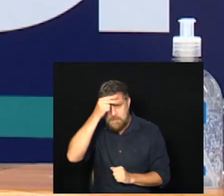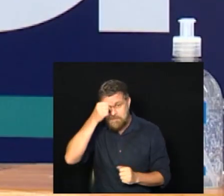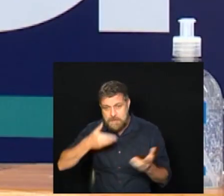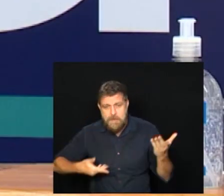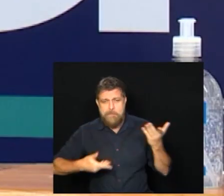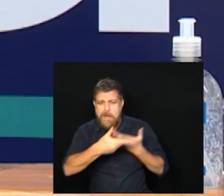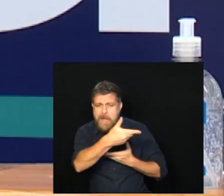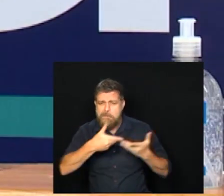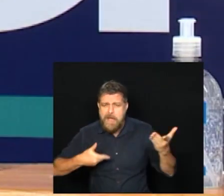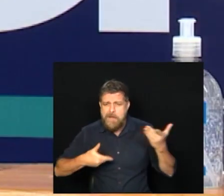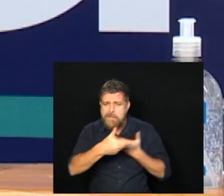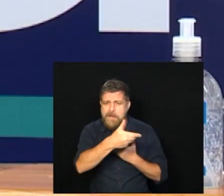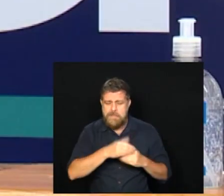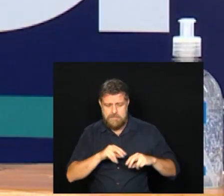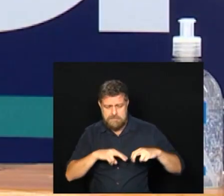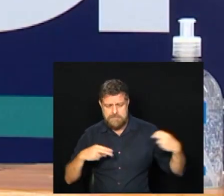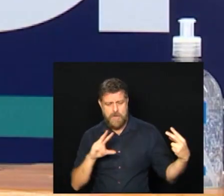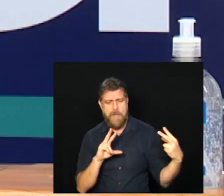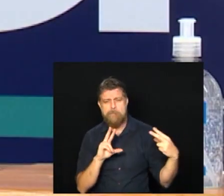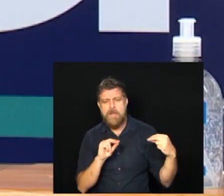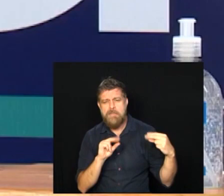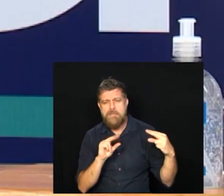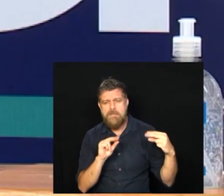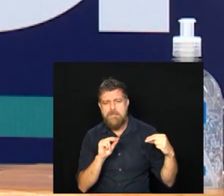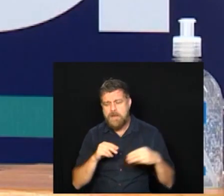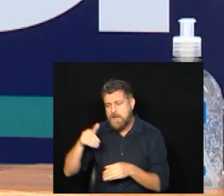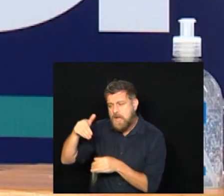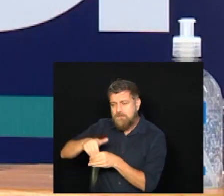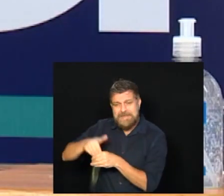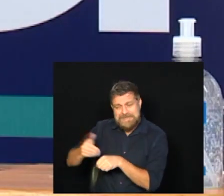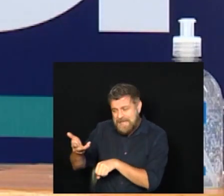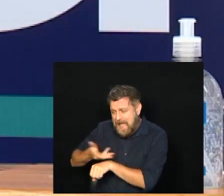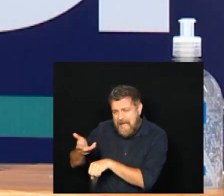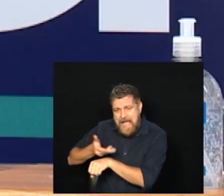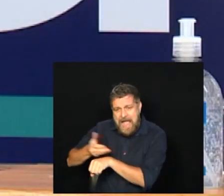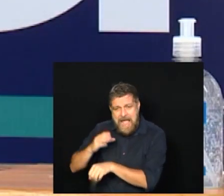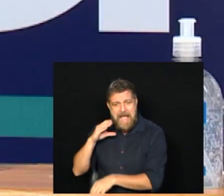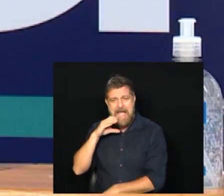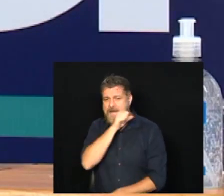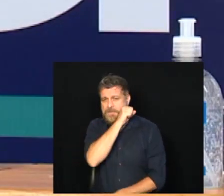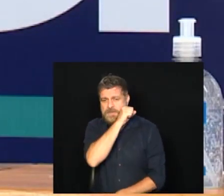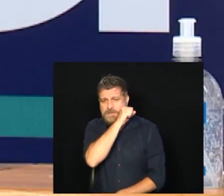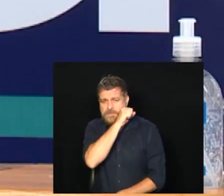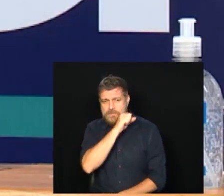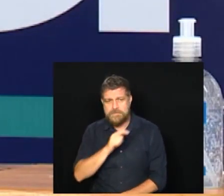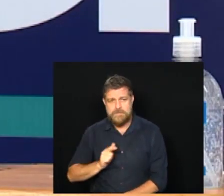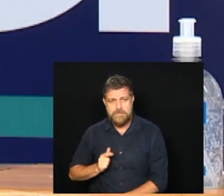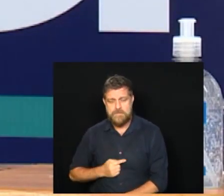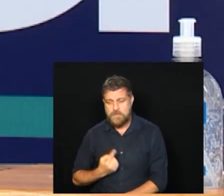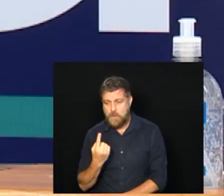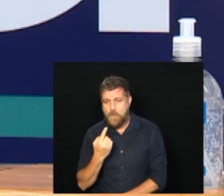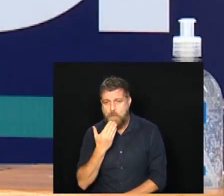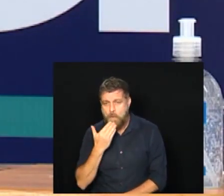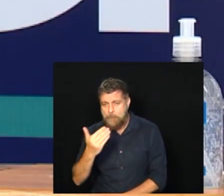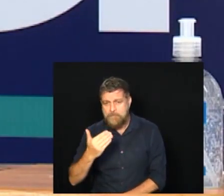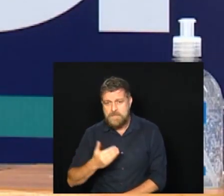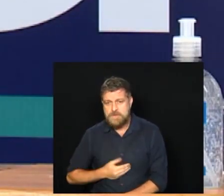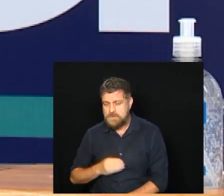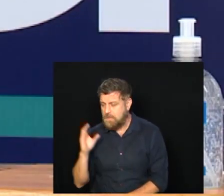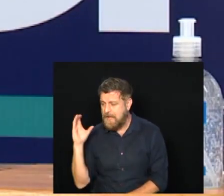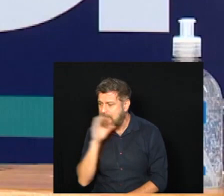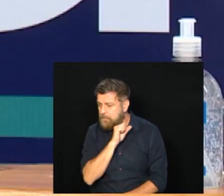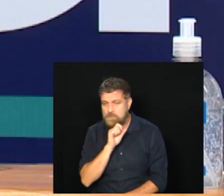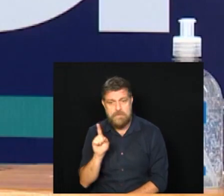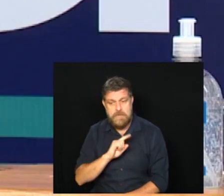Municipal e fazendo uma votação rápida, célere, sem um pedido de urgência